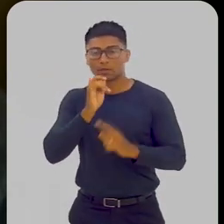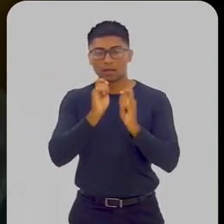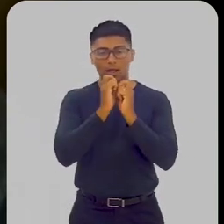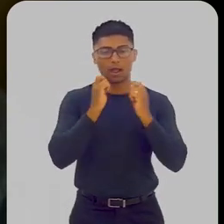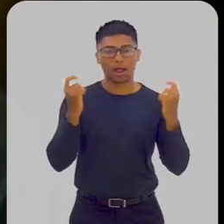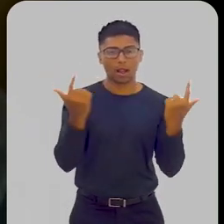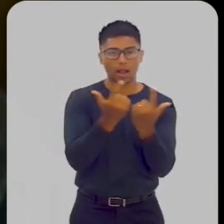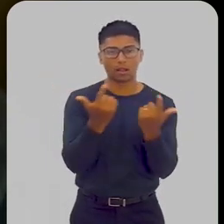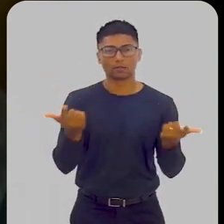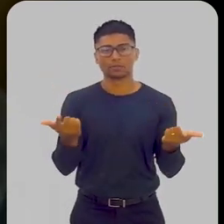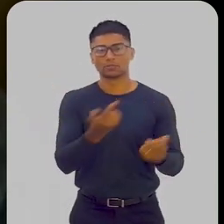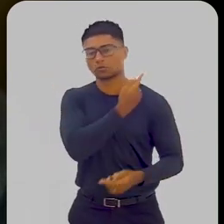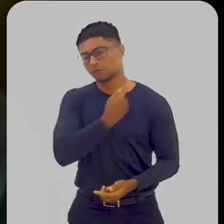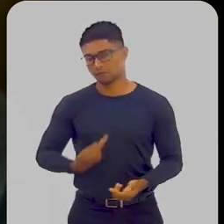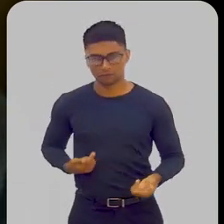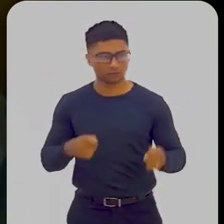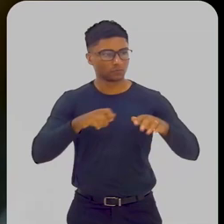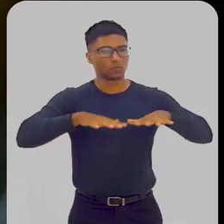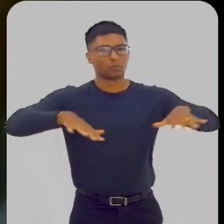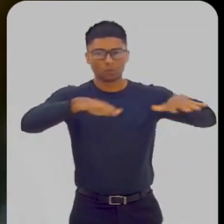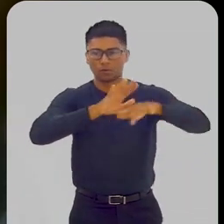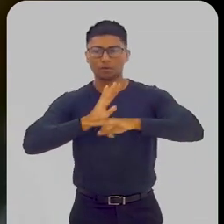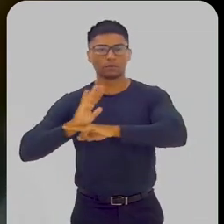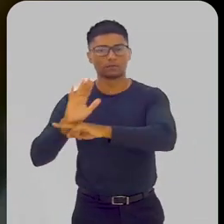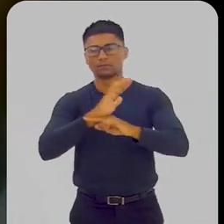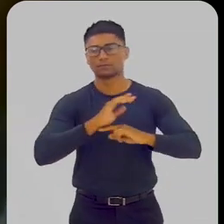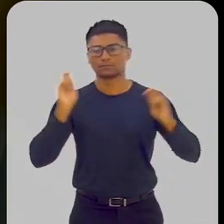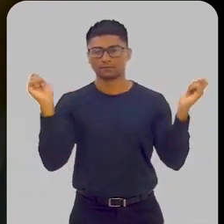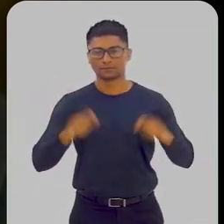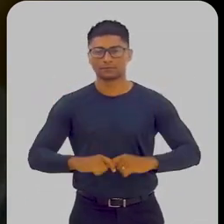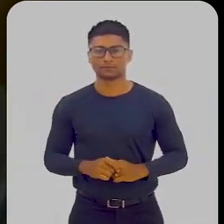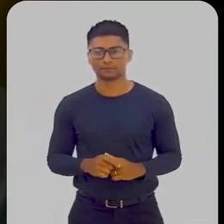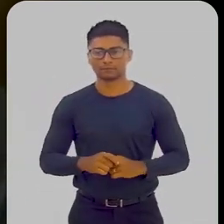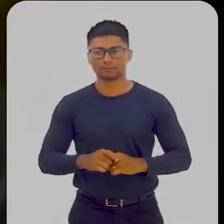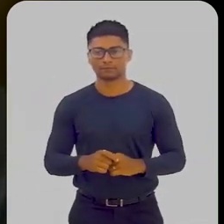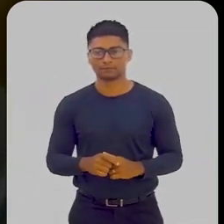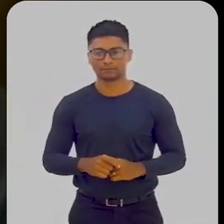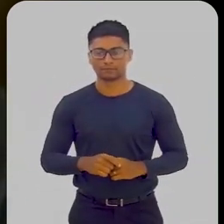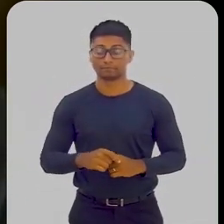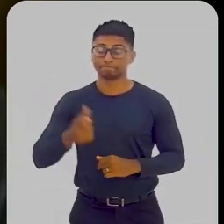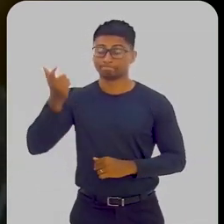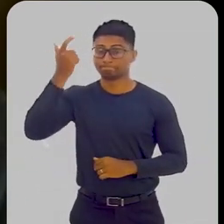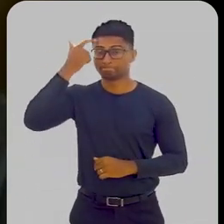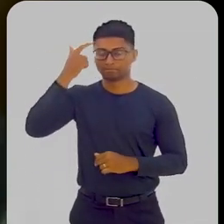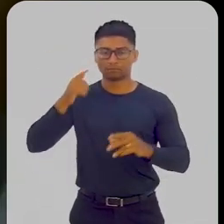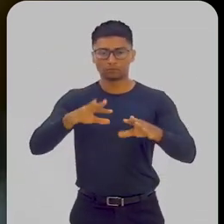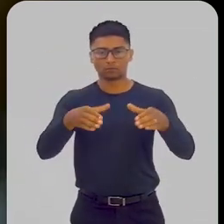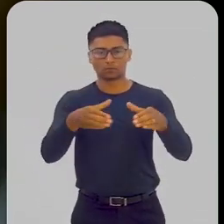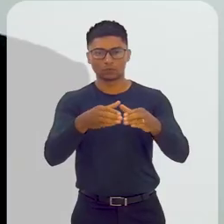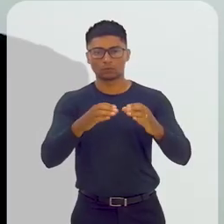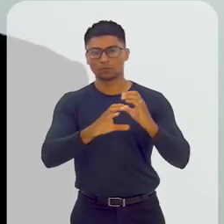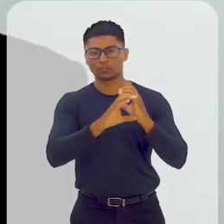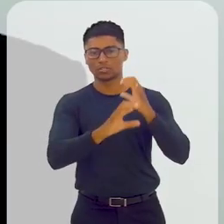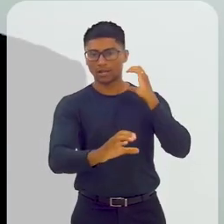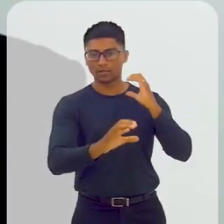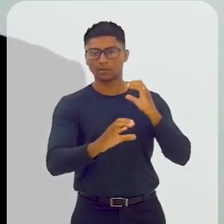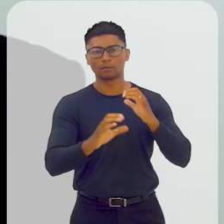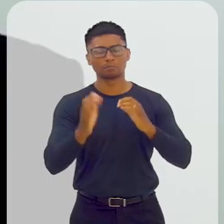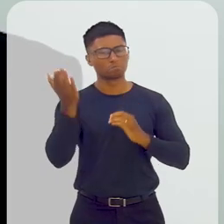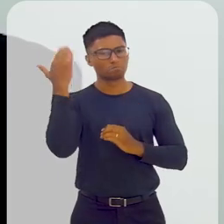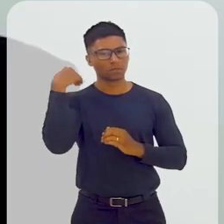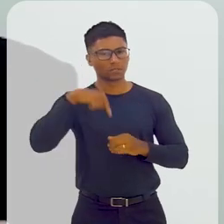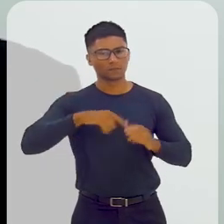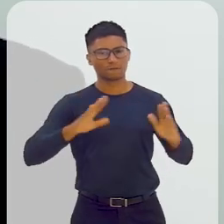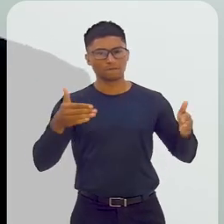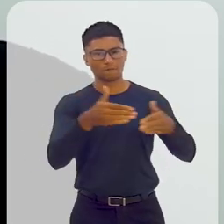pode colaborar com a Alerj, com governos em geral, nesse sentido, tá, Geisa? E pensando sobre isso, o Clube de Engenharia faz